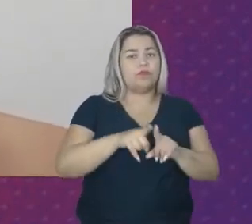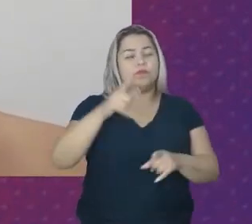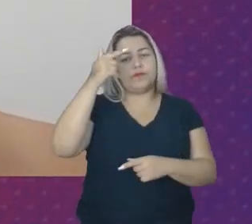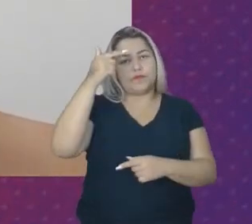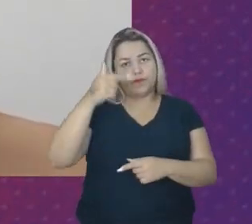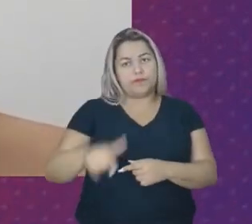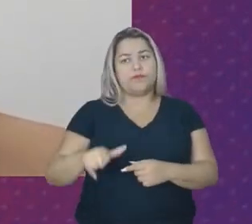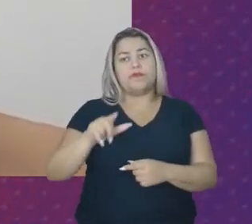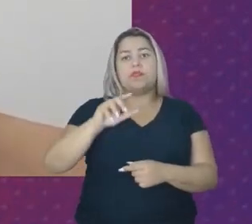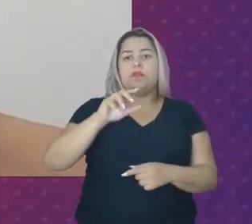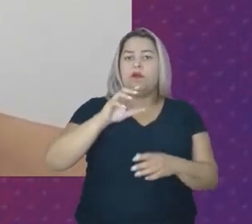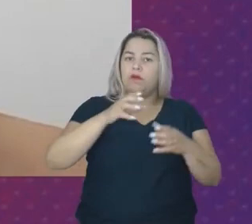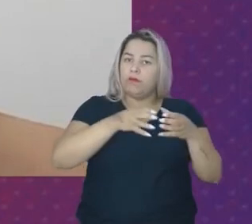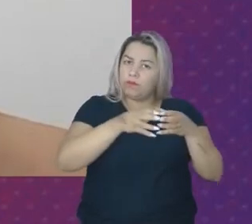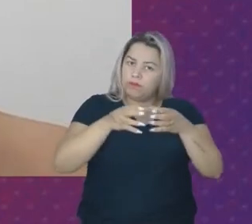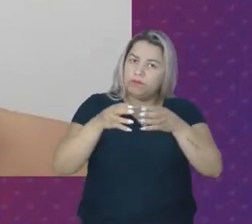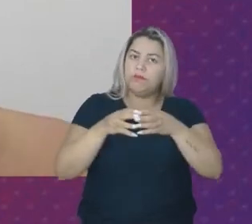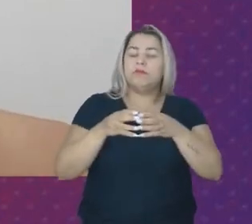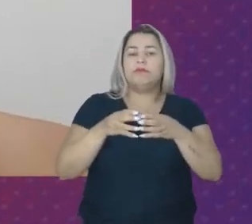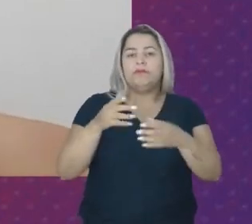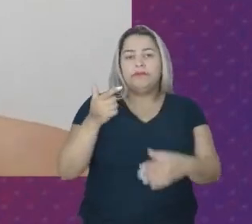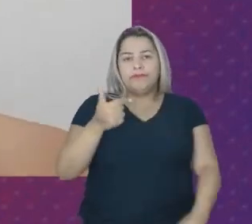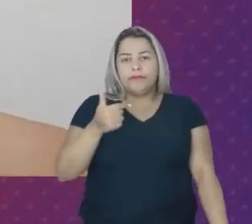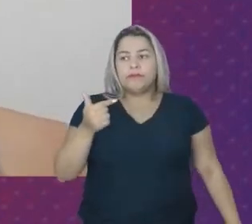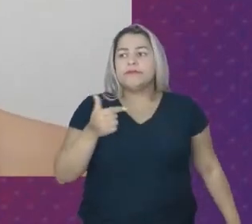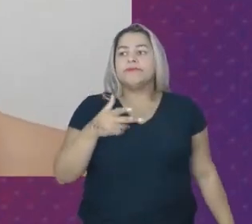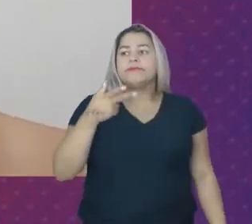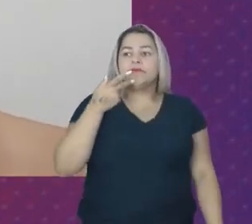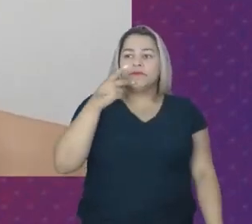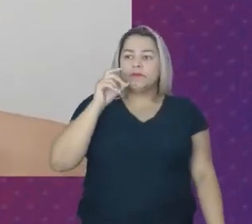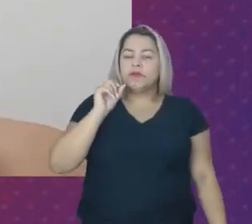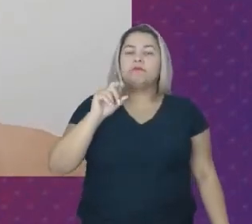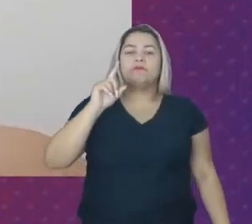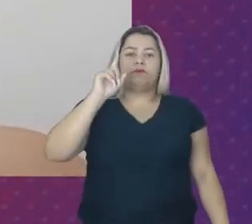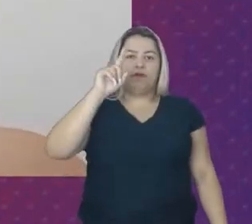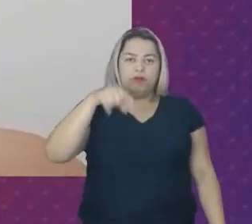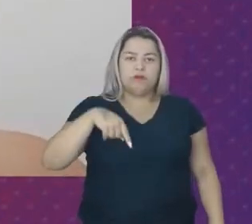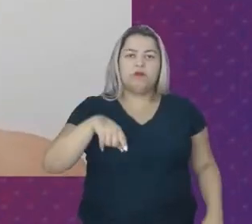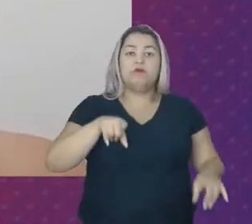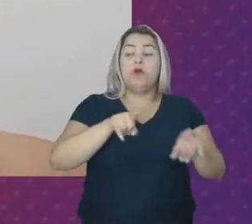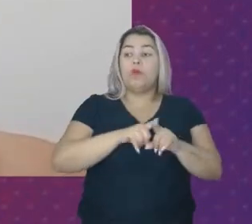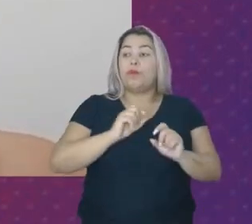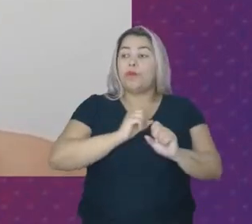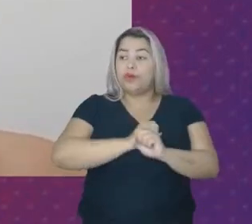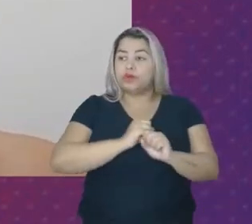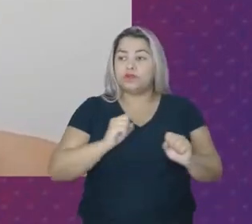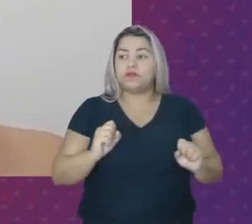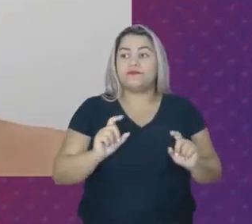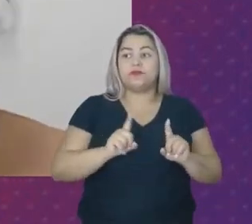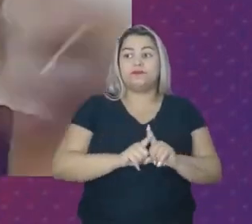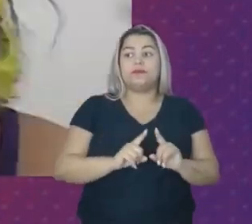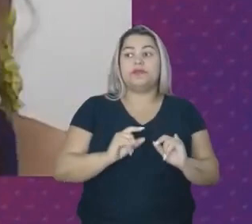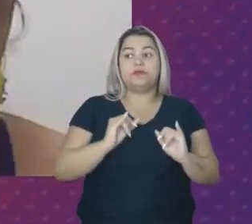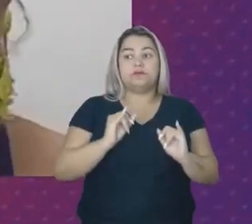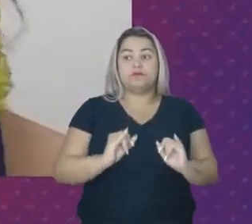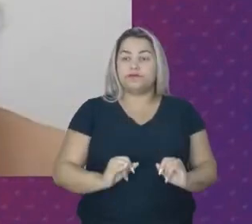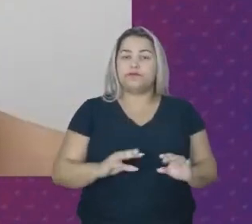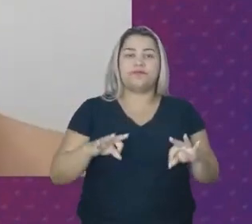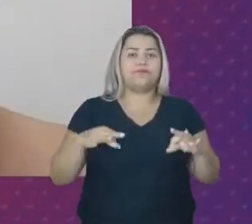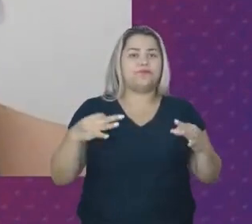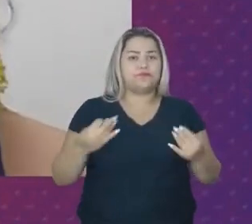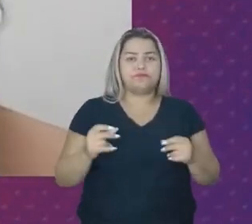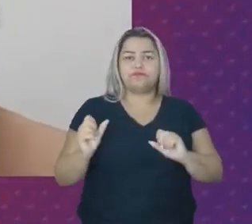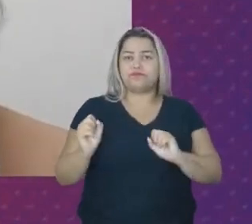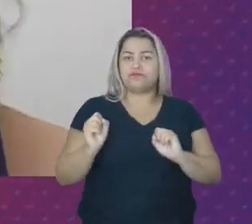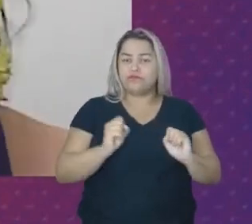outros arquétipos em caráter secundário, para que seja possível essa imagem do tudo é